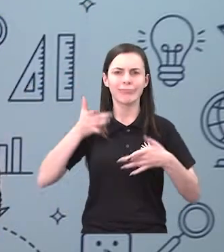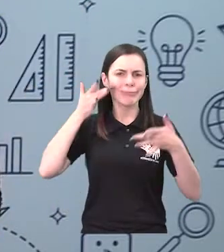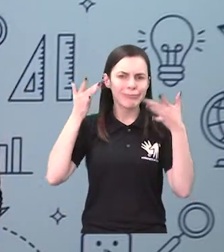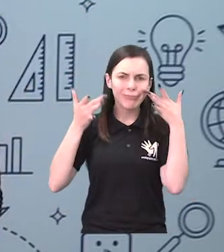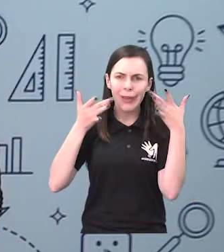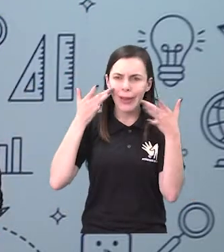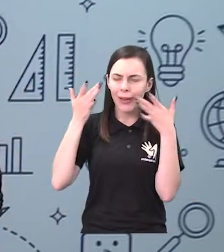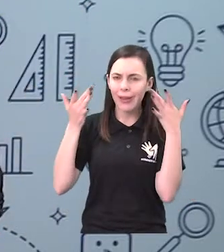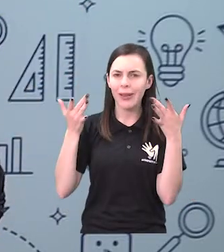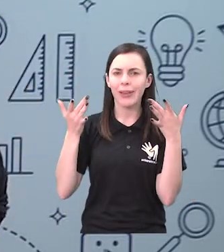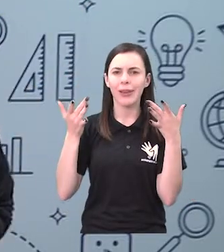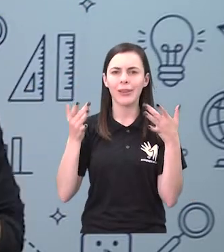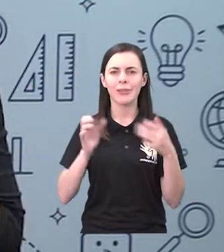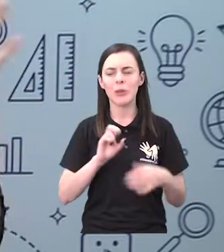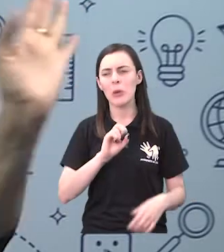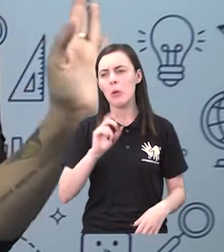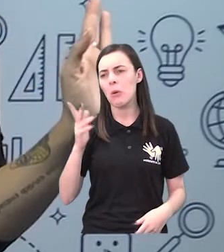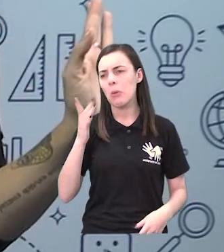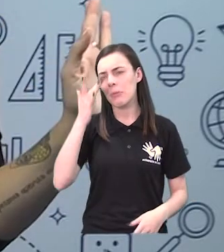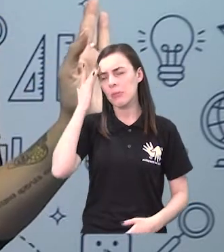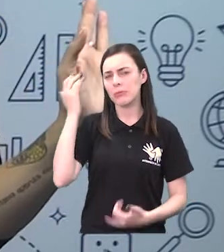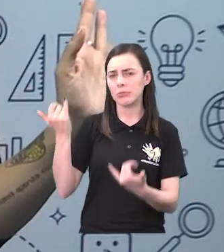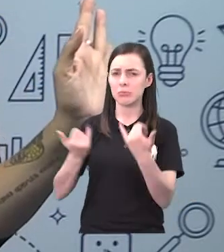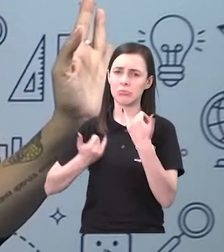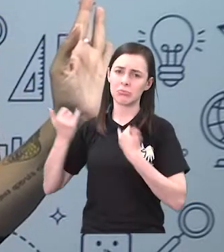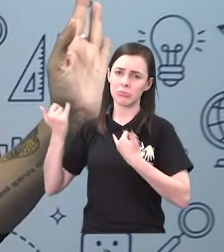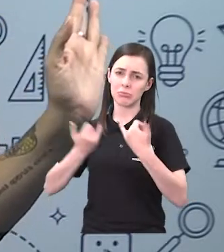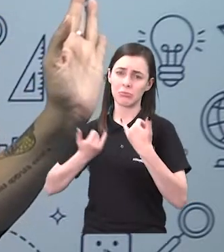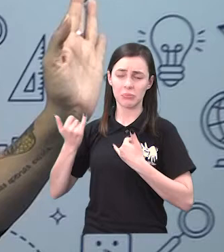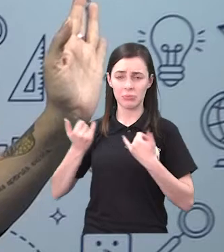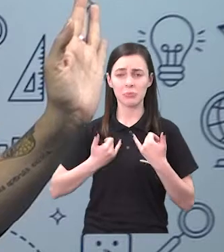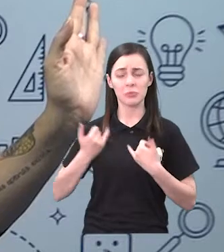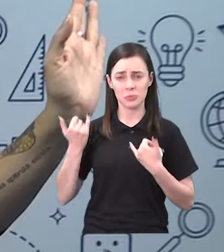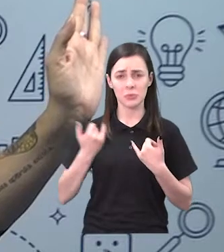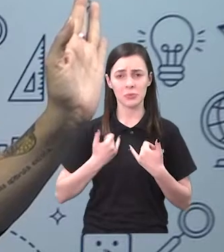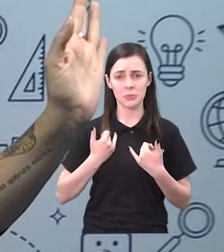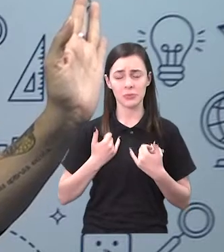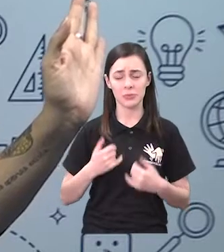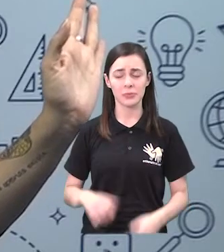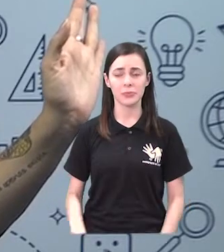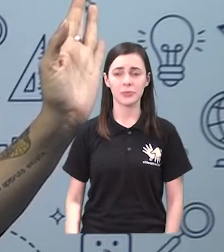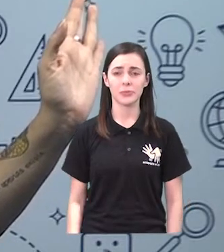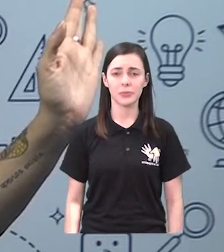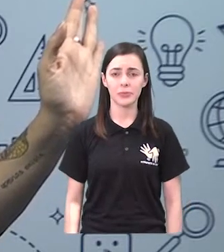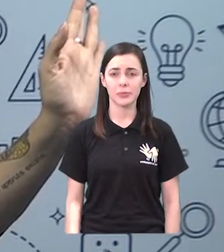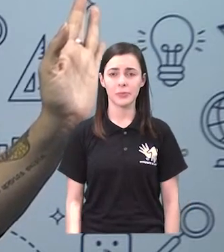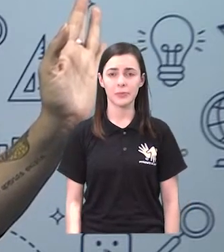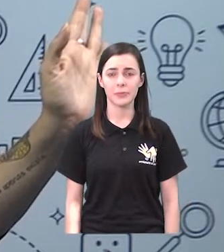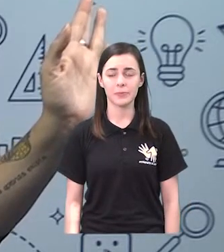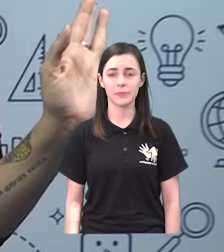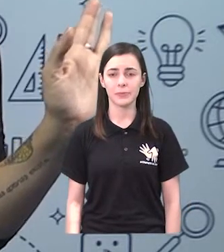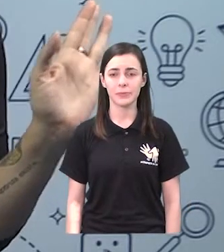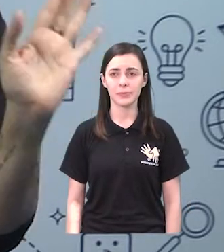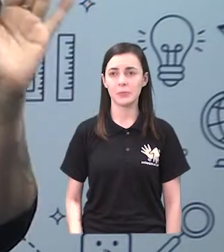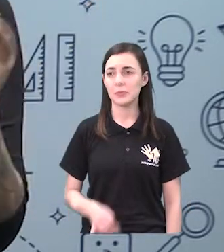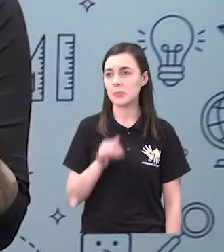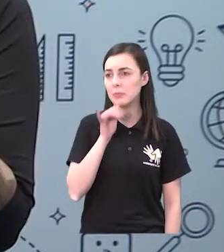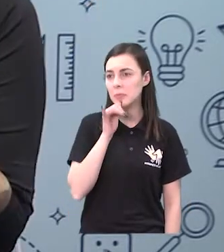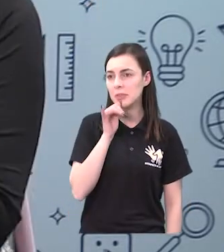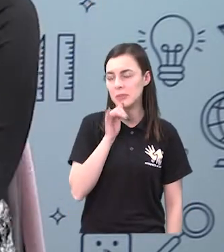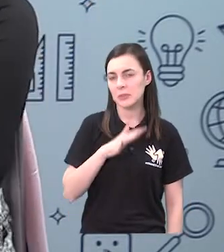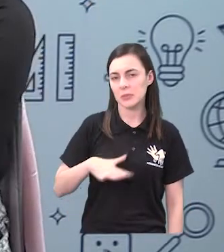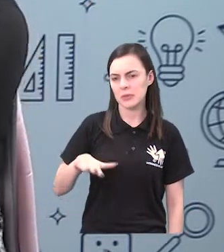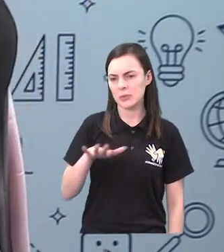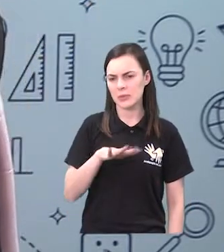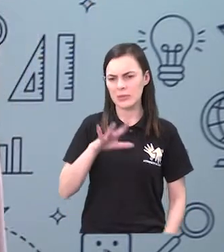peça de teatro uma história que eu ouvi é outro texto outra história qualquer você pode